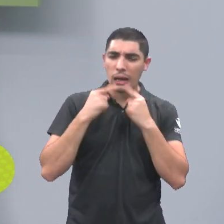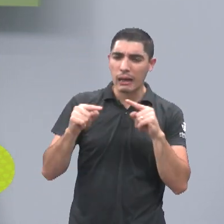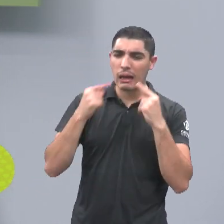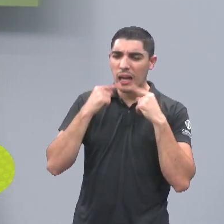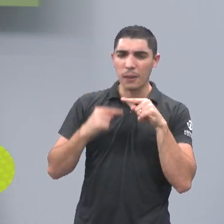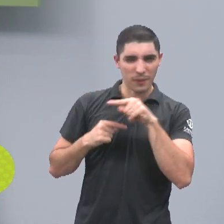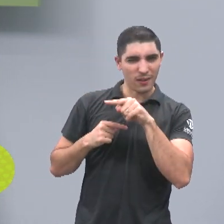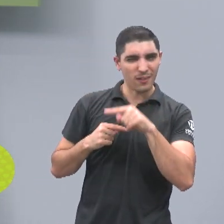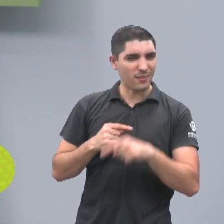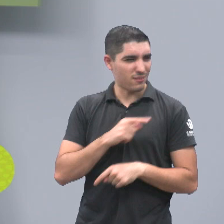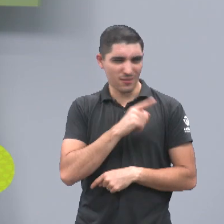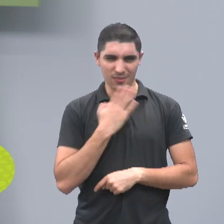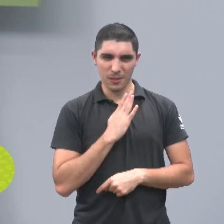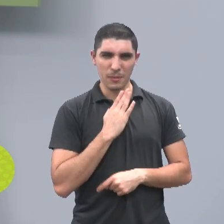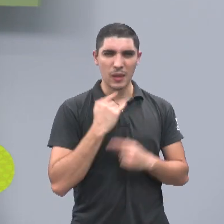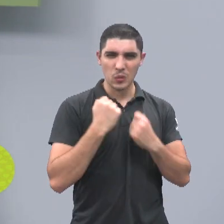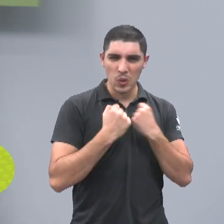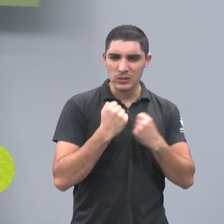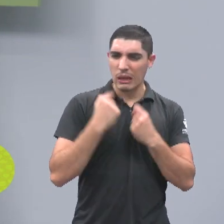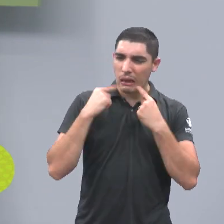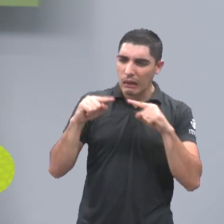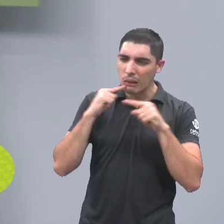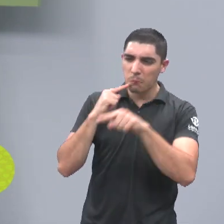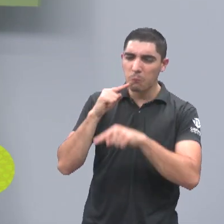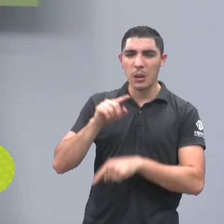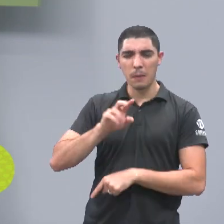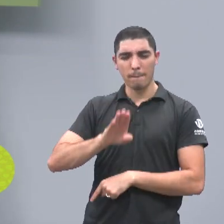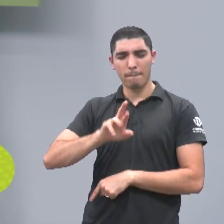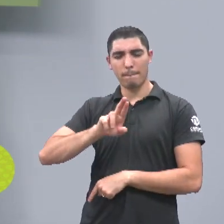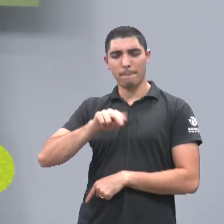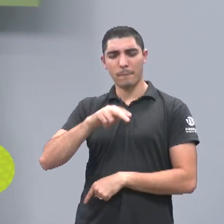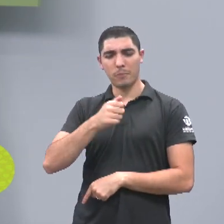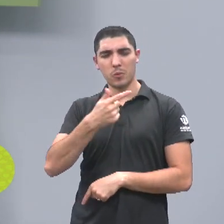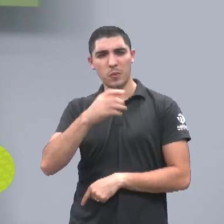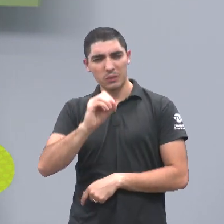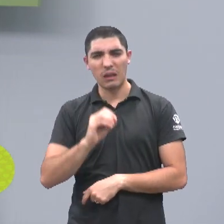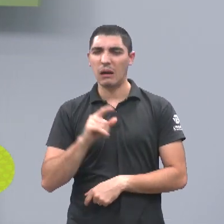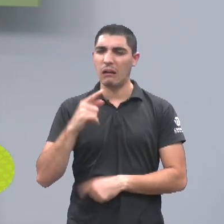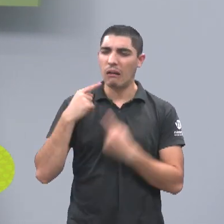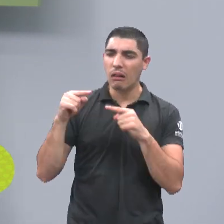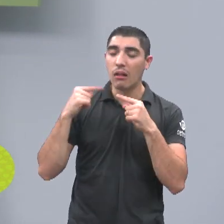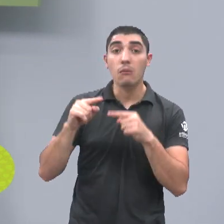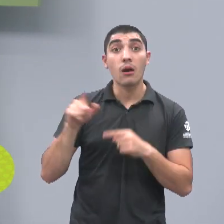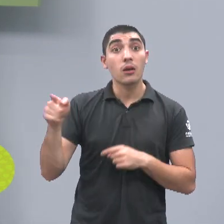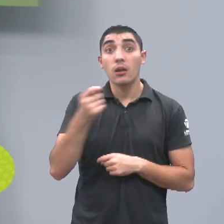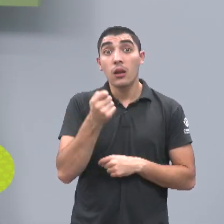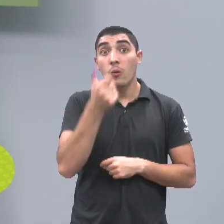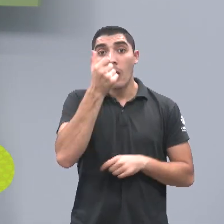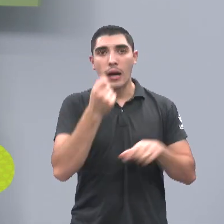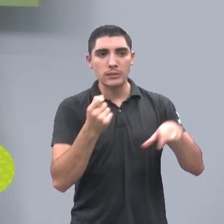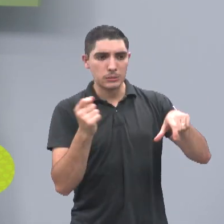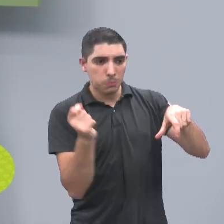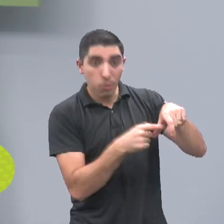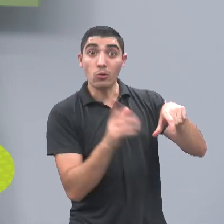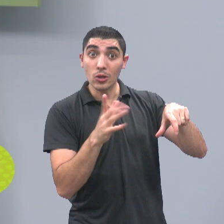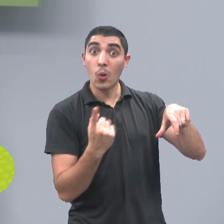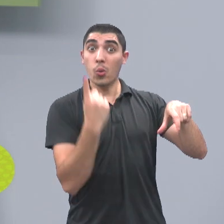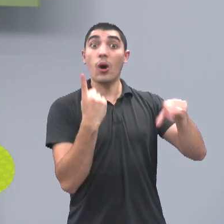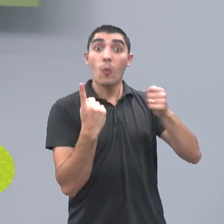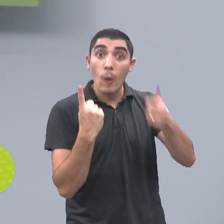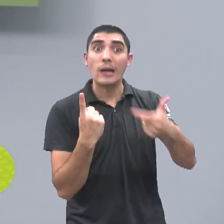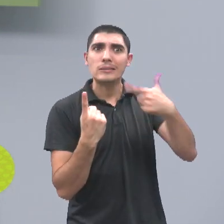Bento e quase fez 2, né? Um com uma boa jogada que ele limpou o zagueiro e o Thiago Rubim limpou o goleiro e o Thiago Rubim